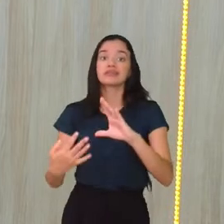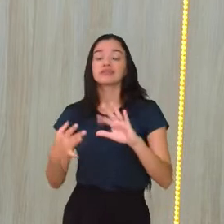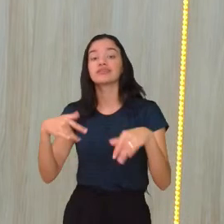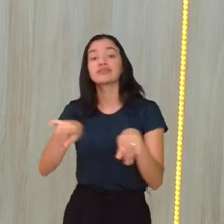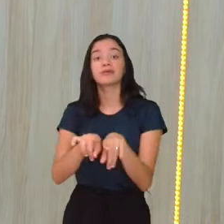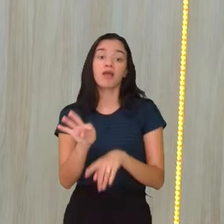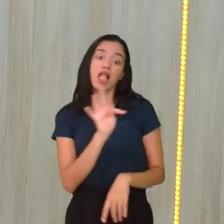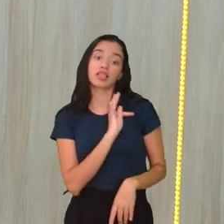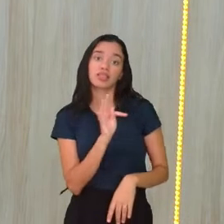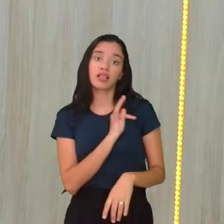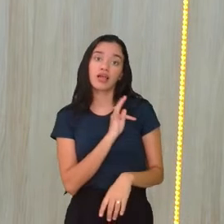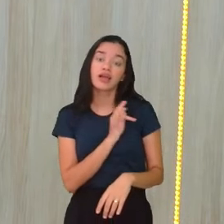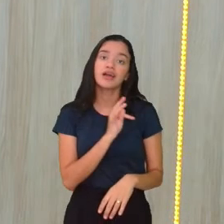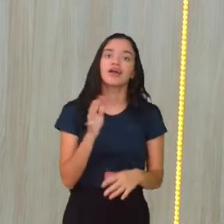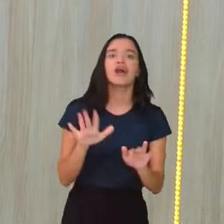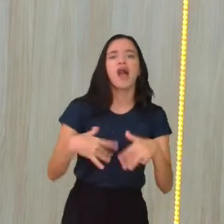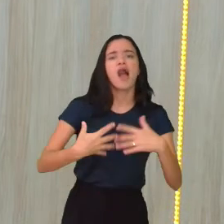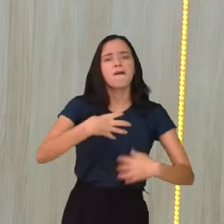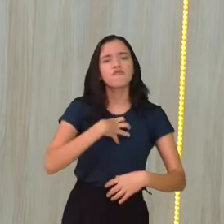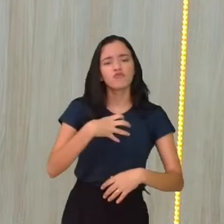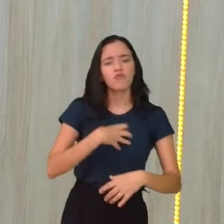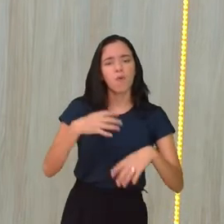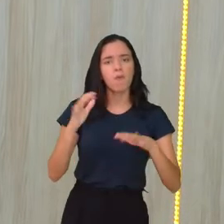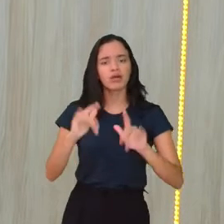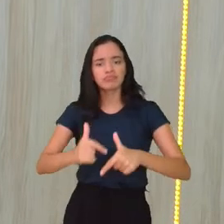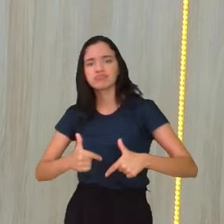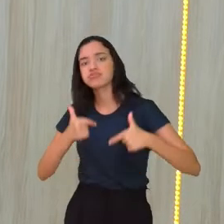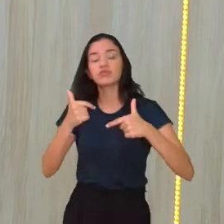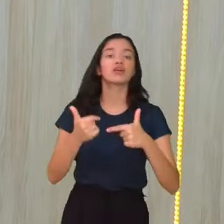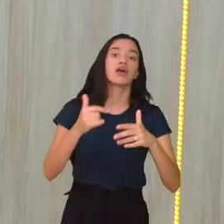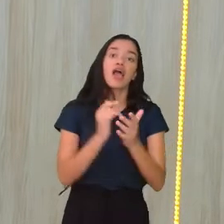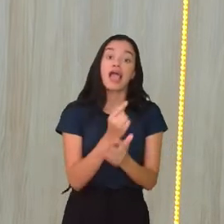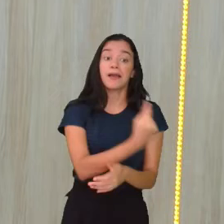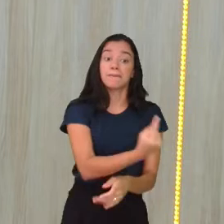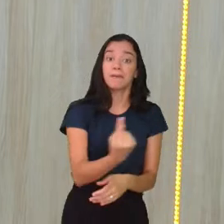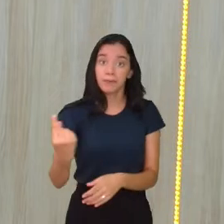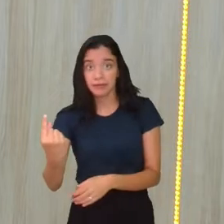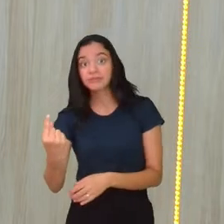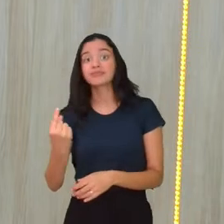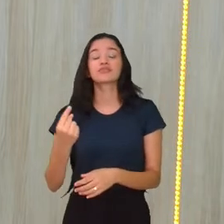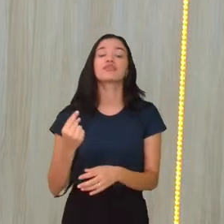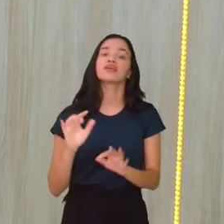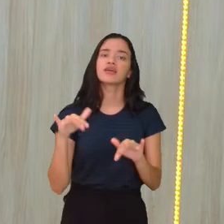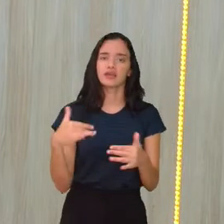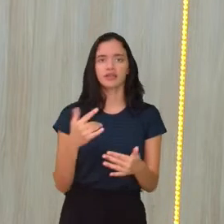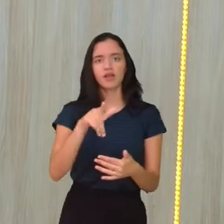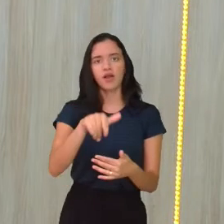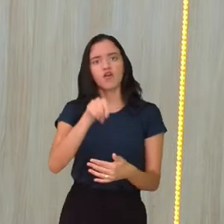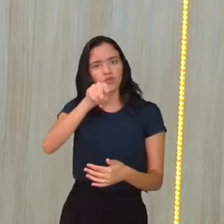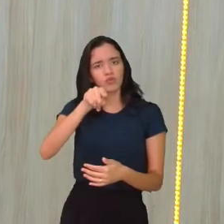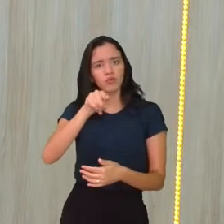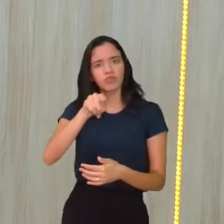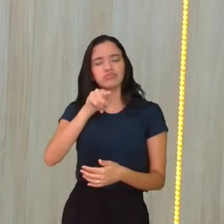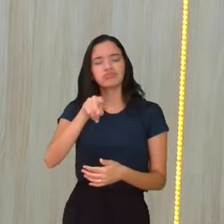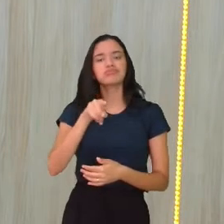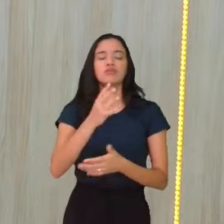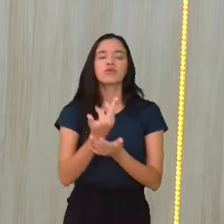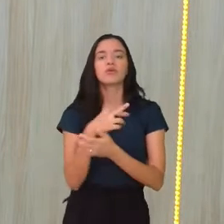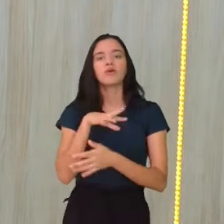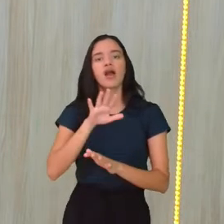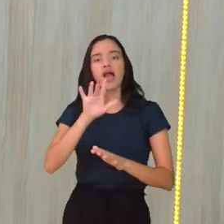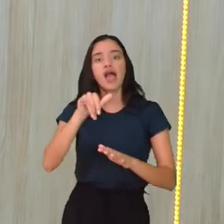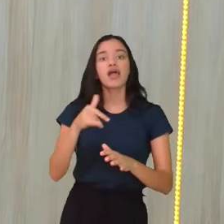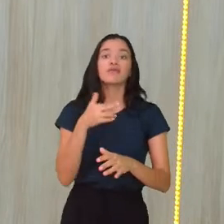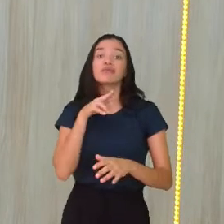as técnicas, a forma de lutar é muito individual. Então, o resultado